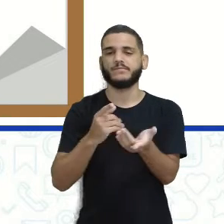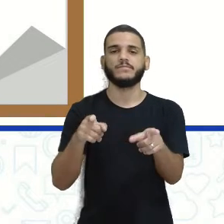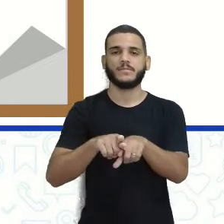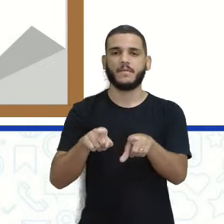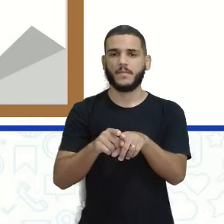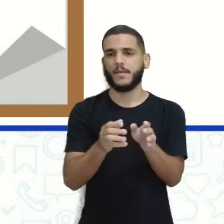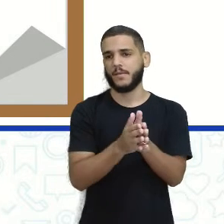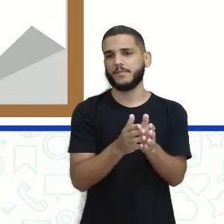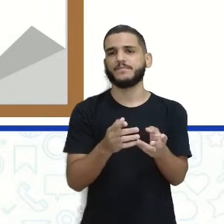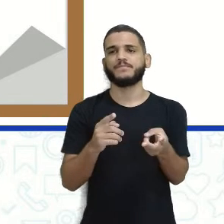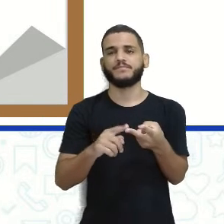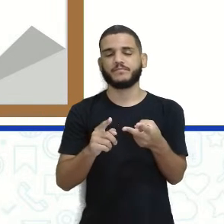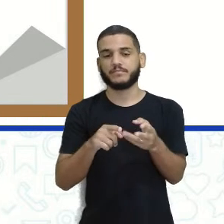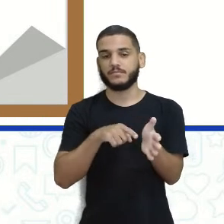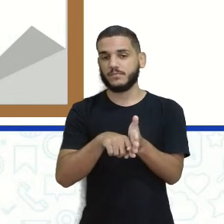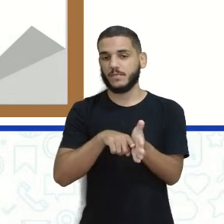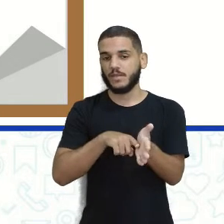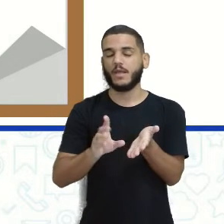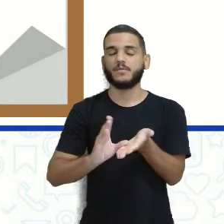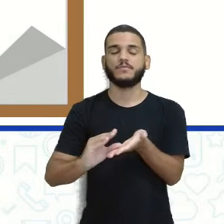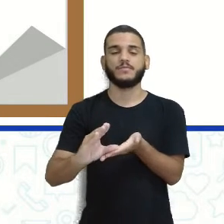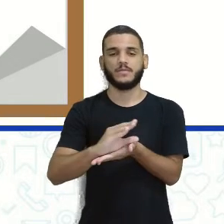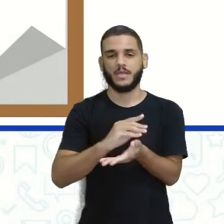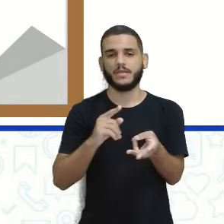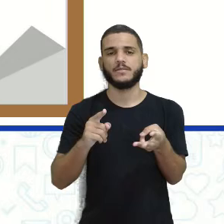tempo, a análise desses dados, a